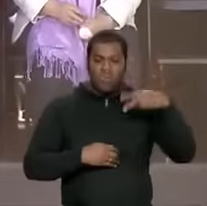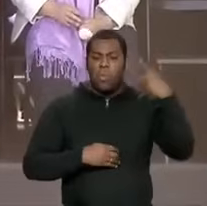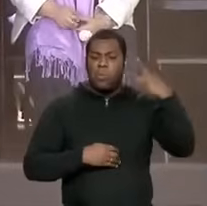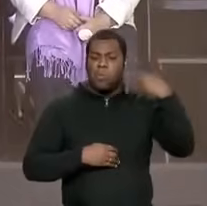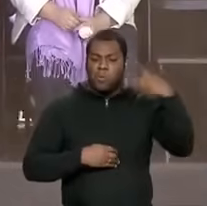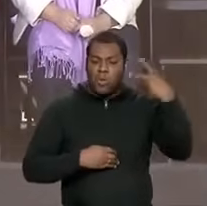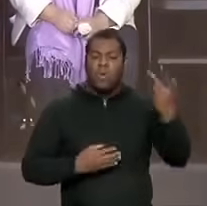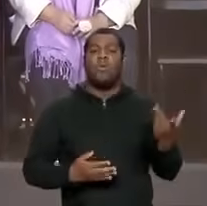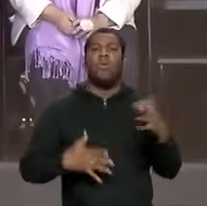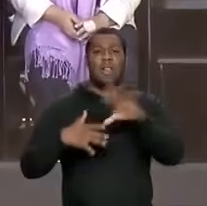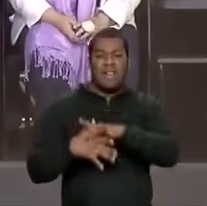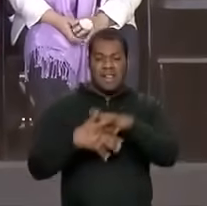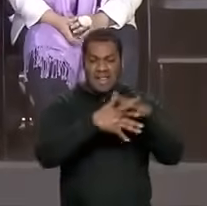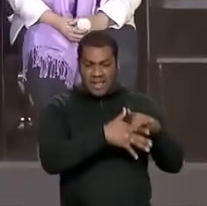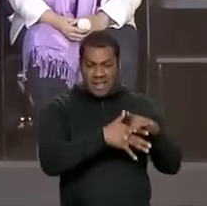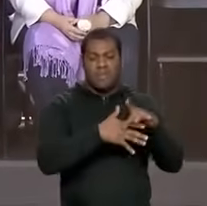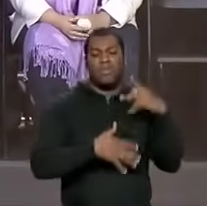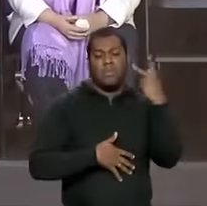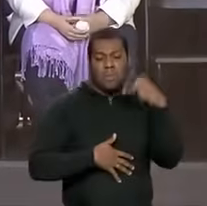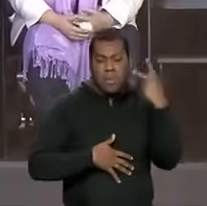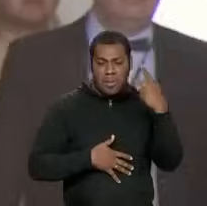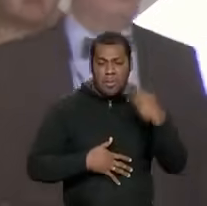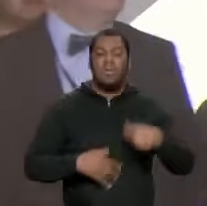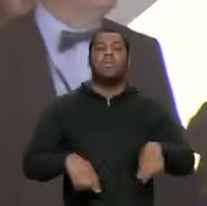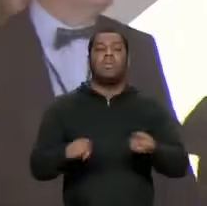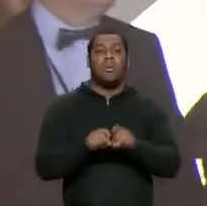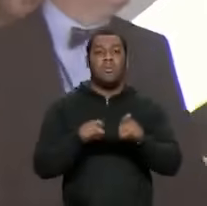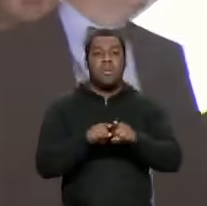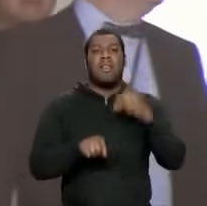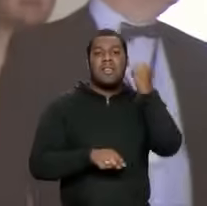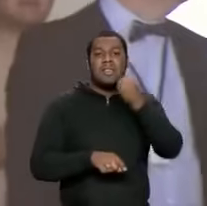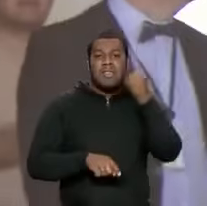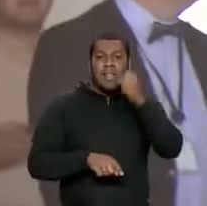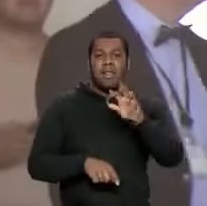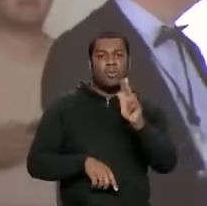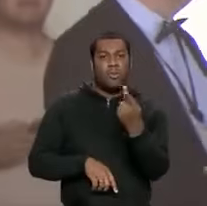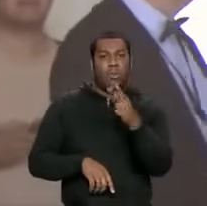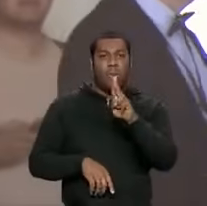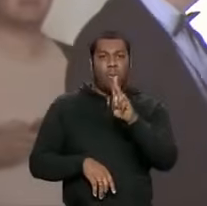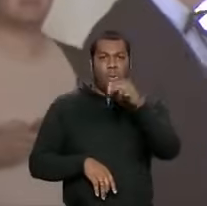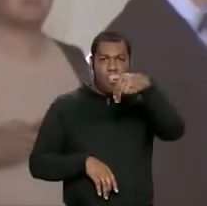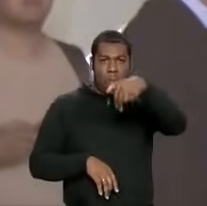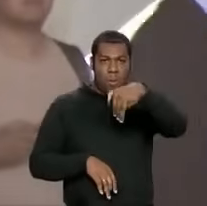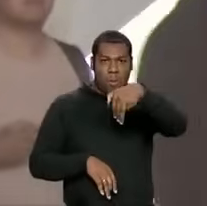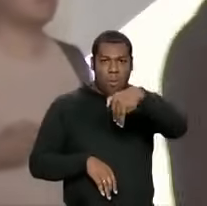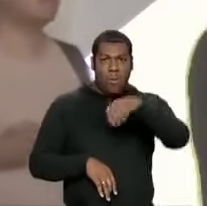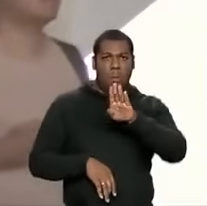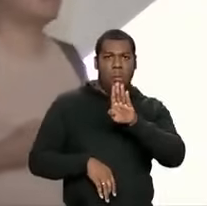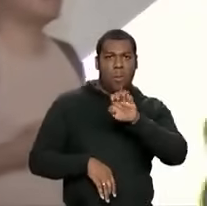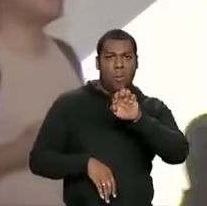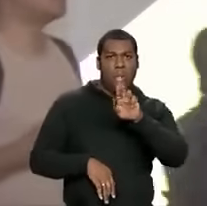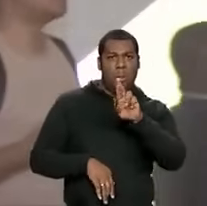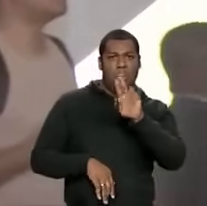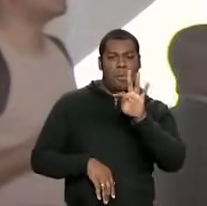lideranças os parlamentares e aqui o senador Humberto Costa deputado federal